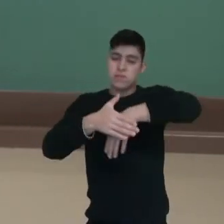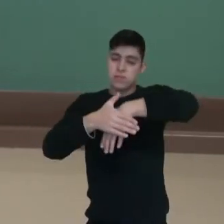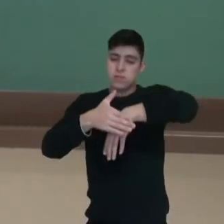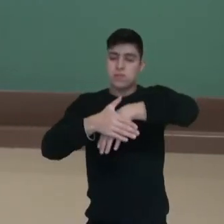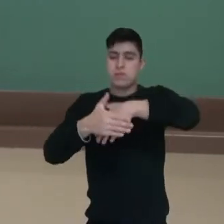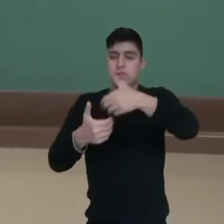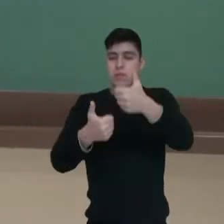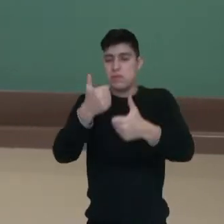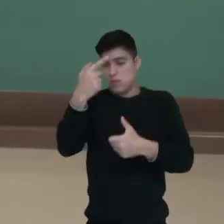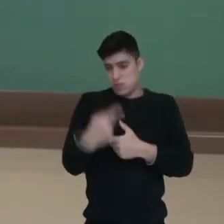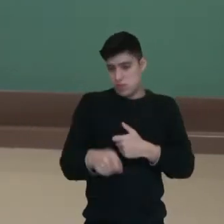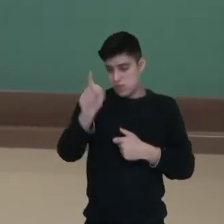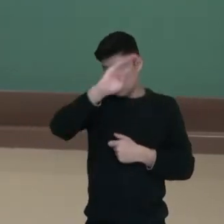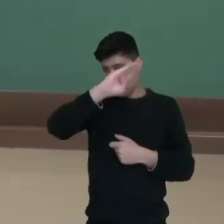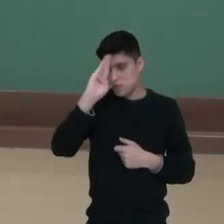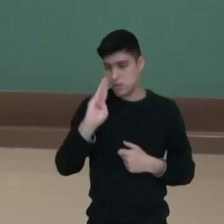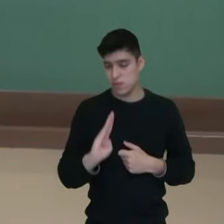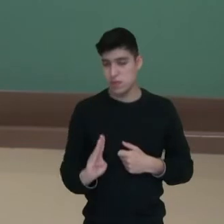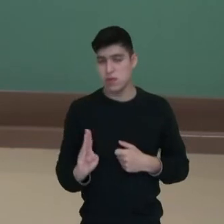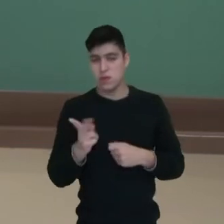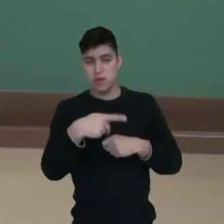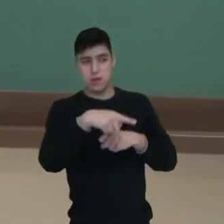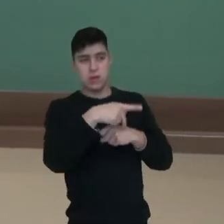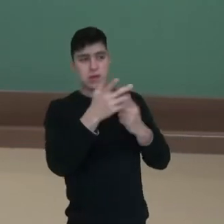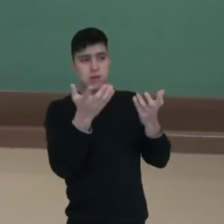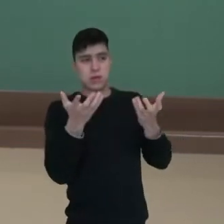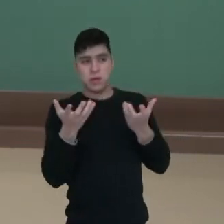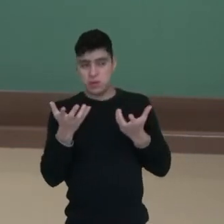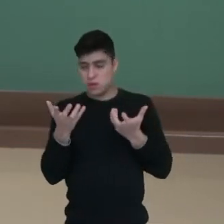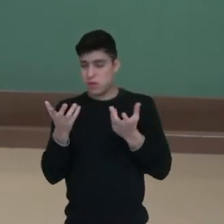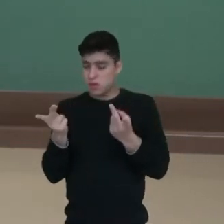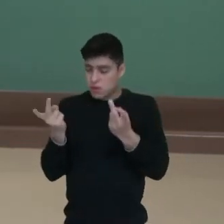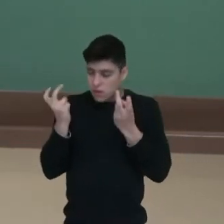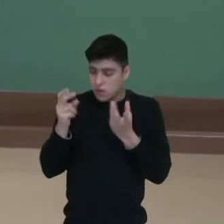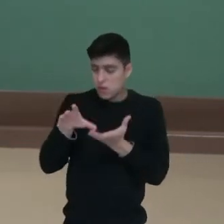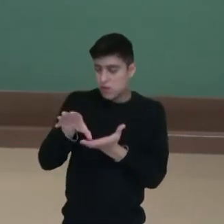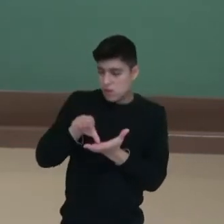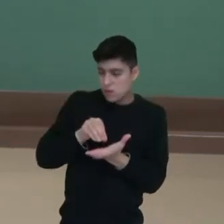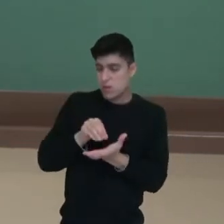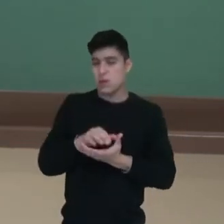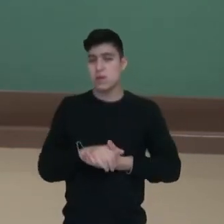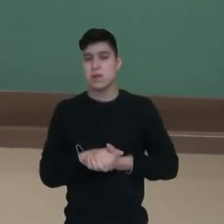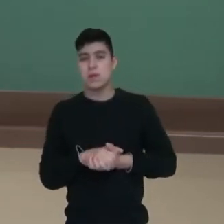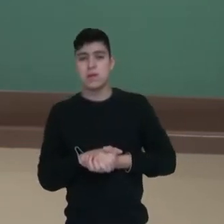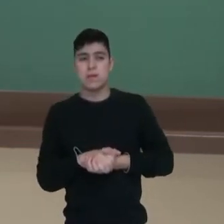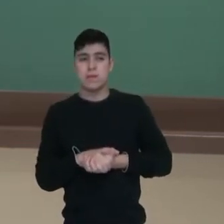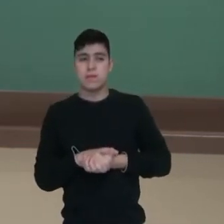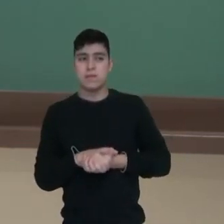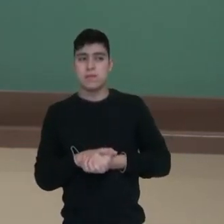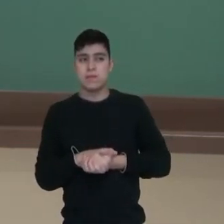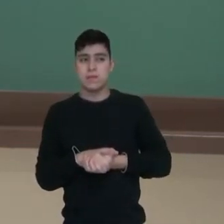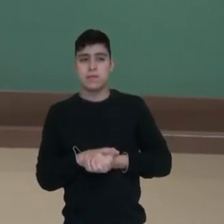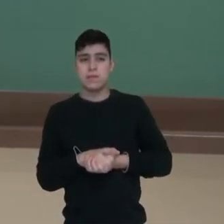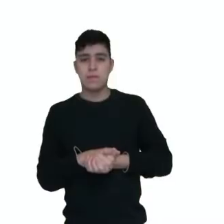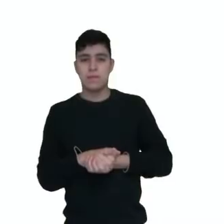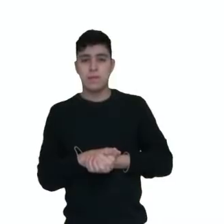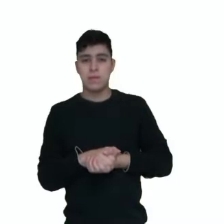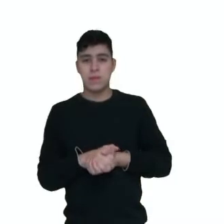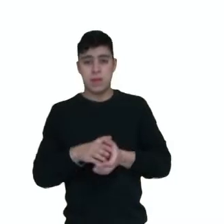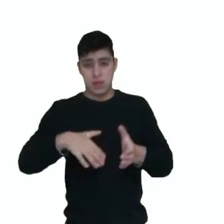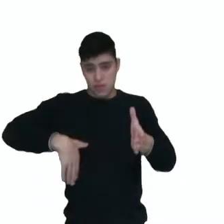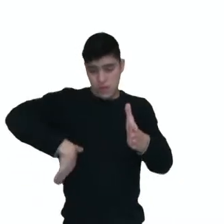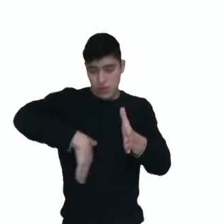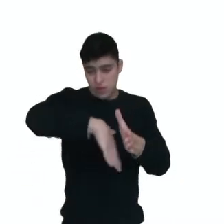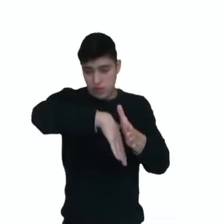do Brasil que os países querem e observam para nos seguir. Certo, então o futebol,